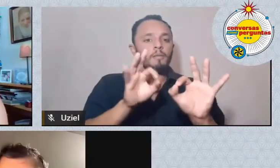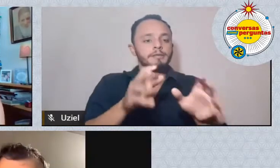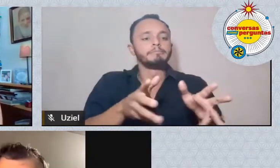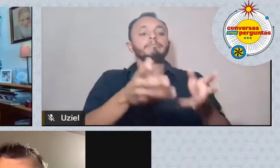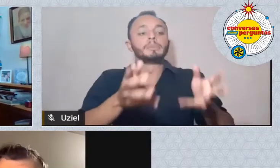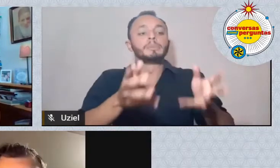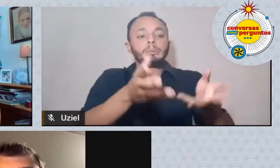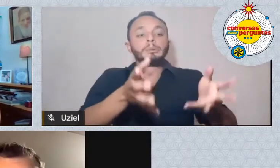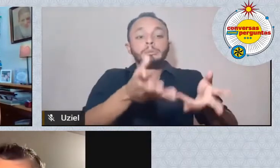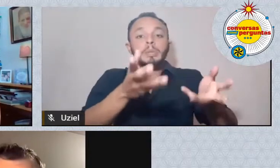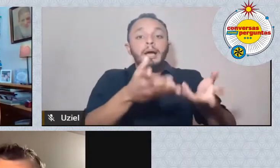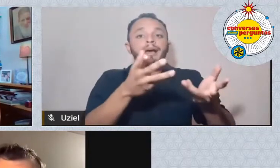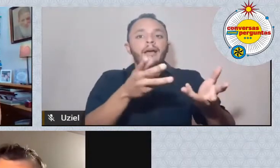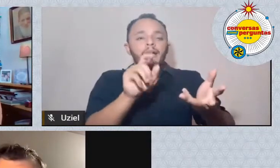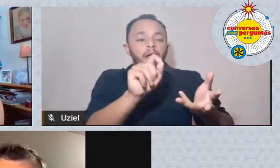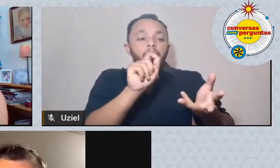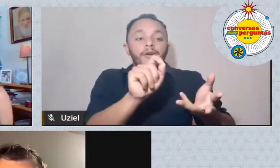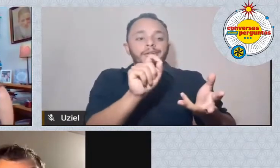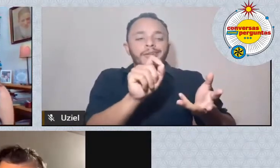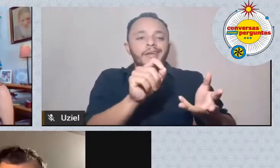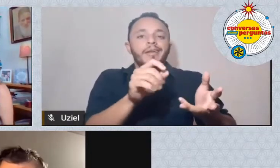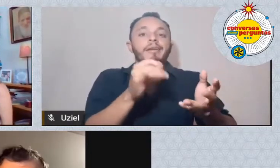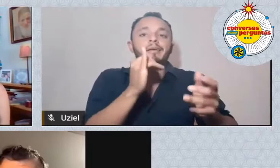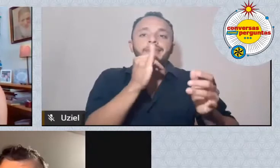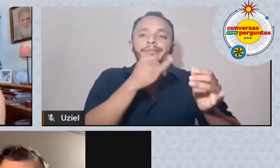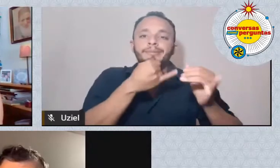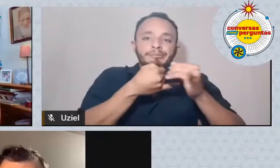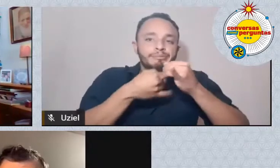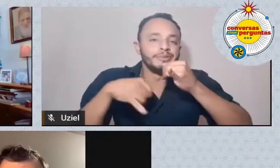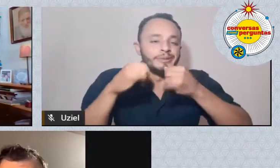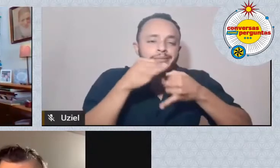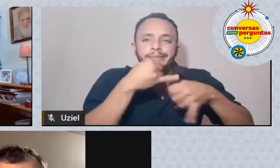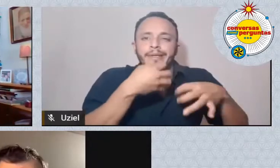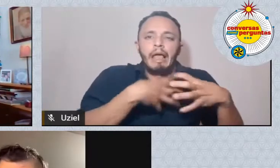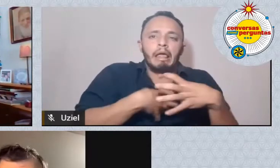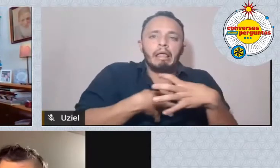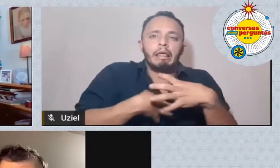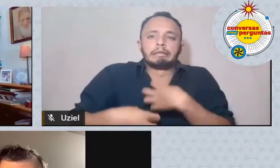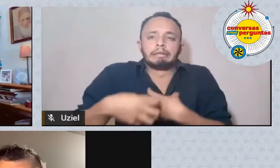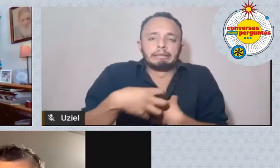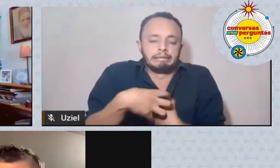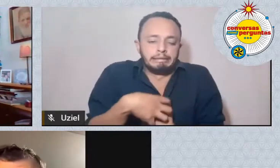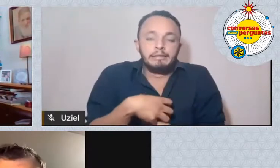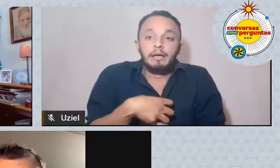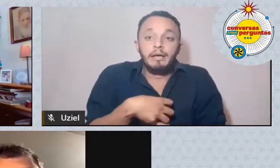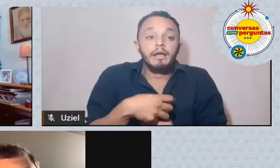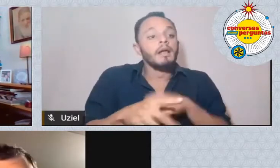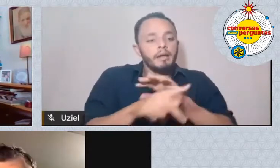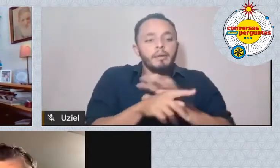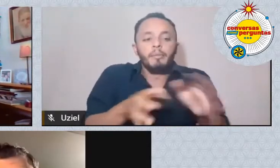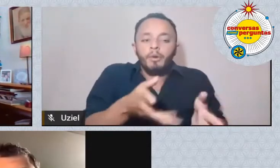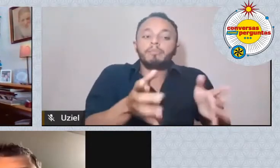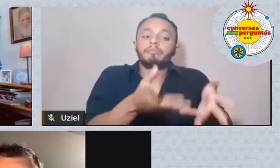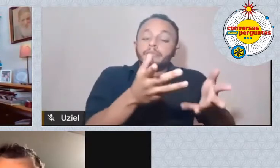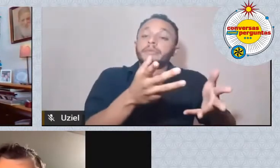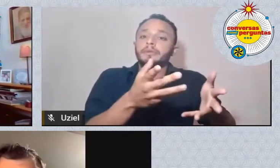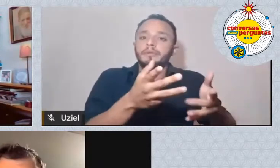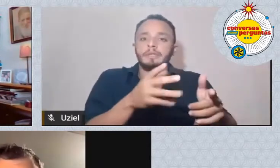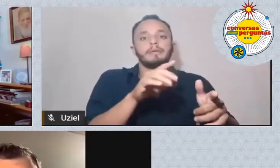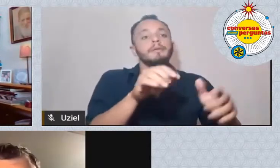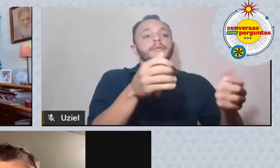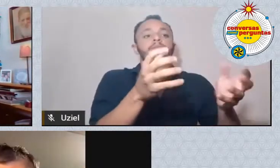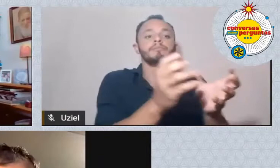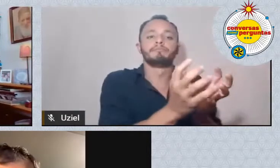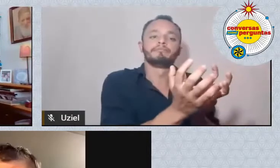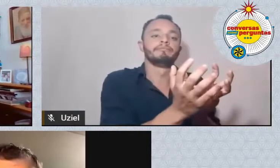aquilo que seria o correlato de uma melancolia. Só que é uma melancolia usada para o quê? Para produzir desmobilização,